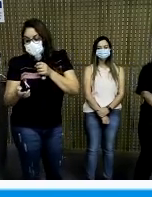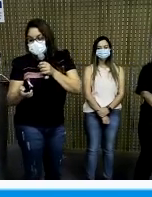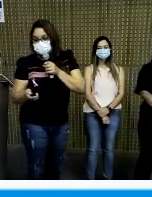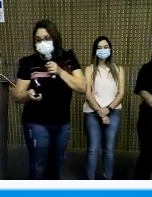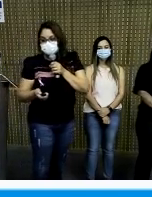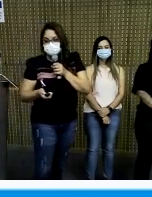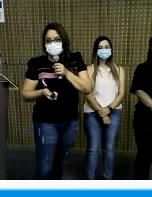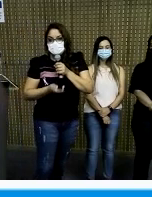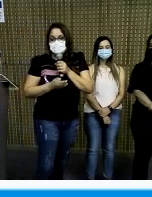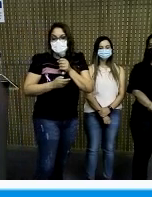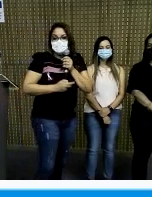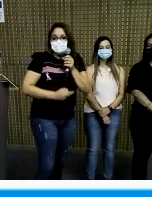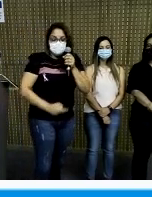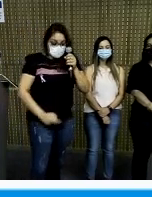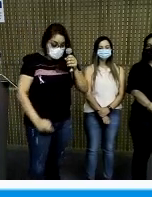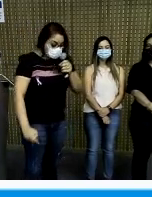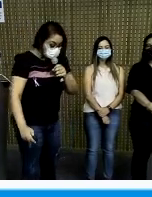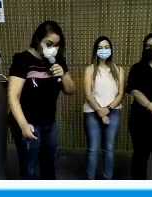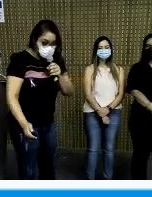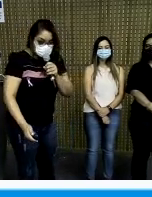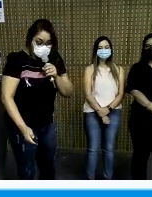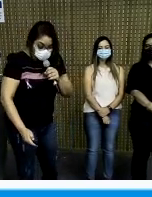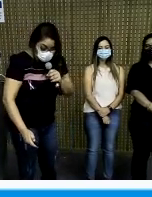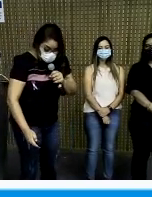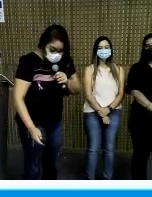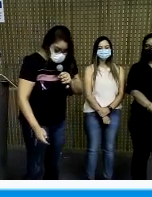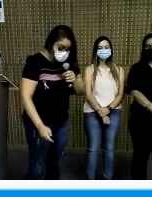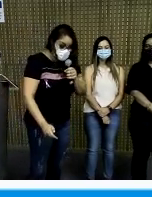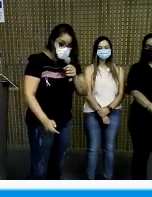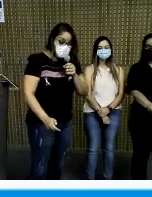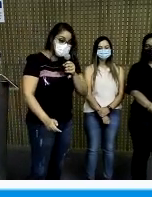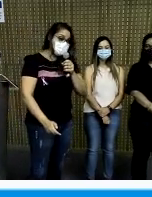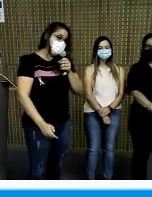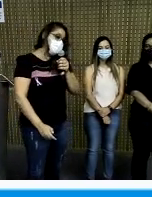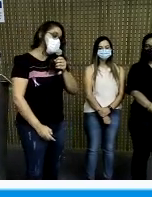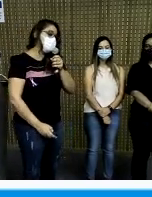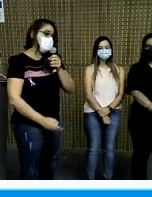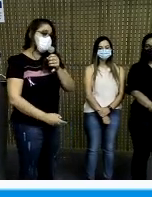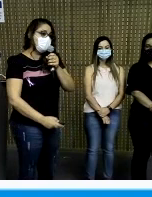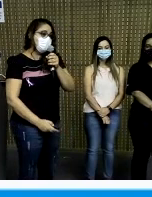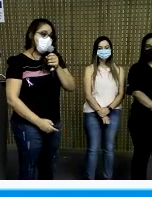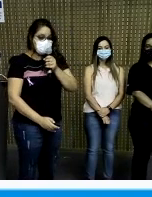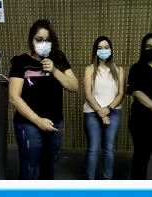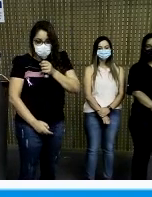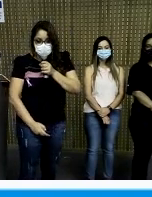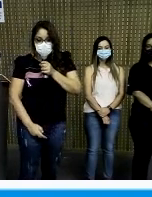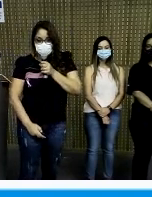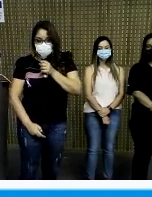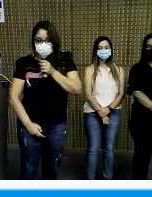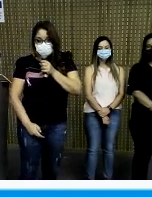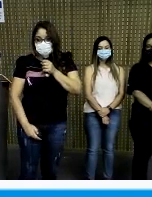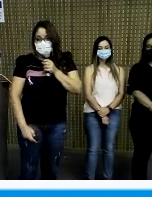Acho que é isso. E, no caso, o indicador que a gente se preocupa bastante é a questão do pé